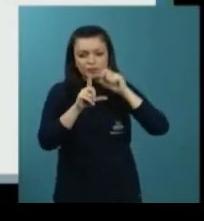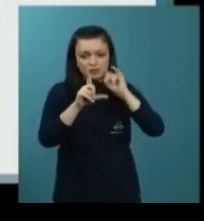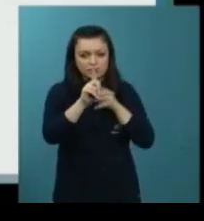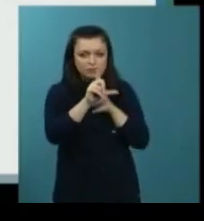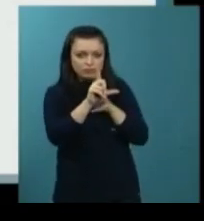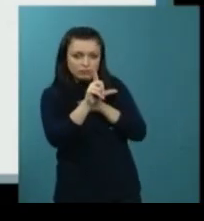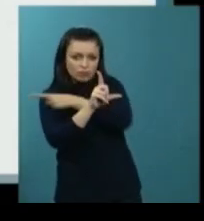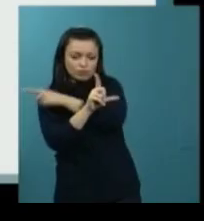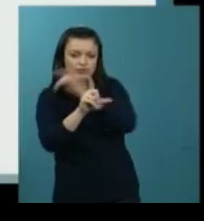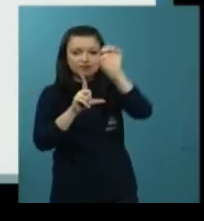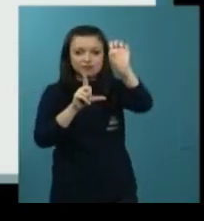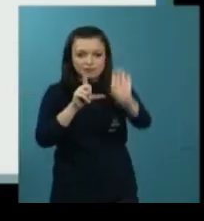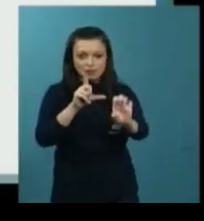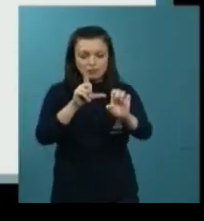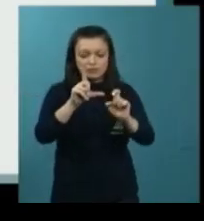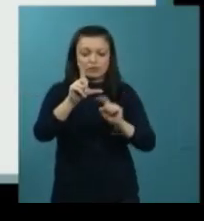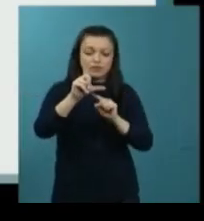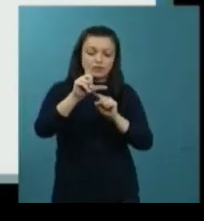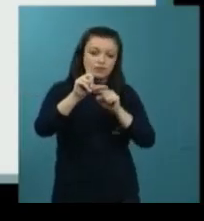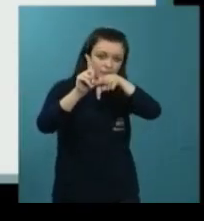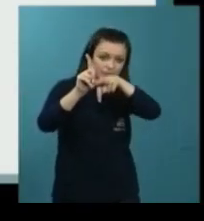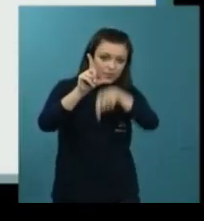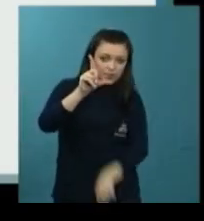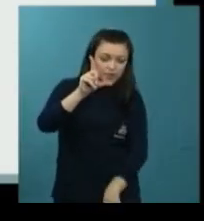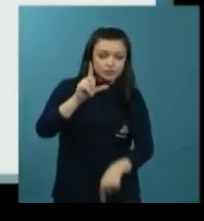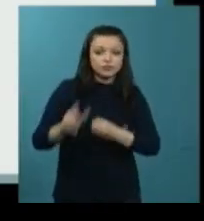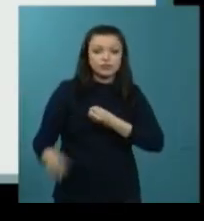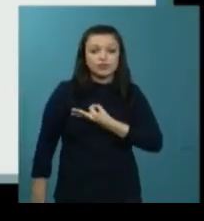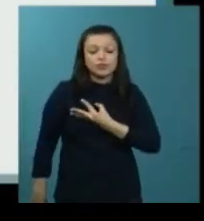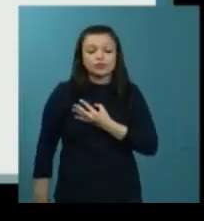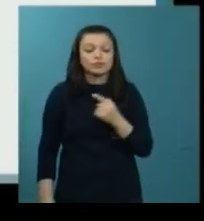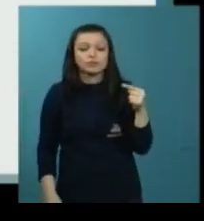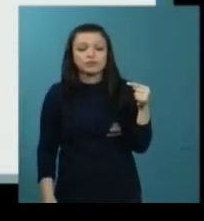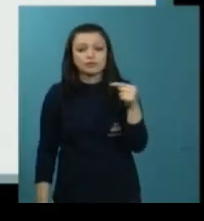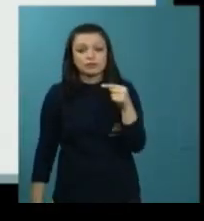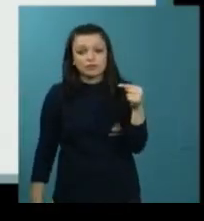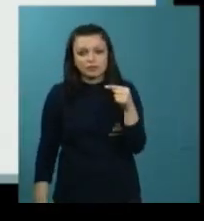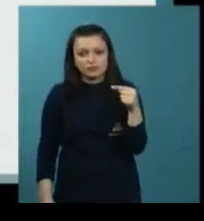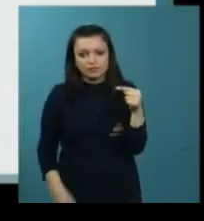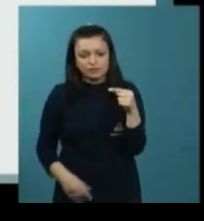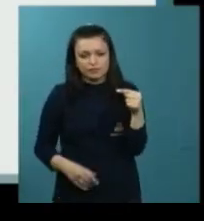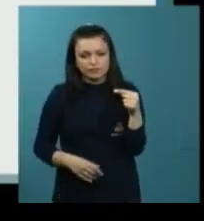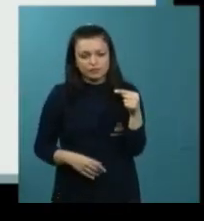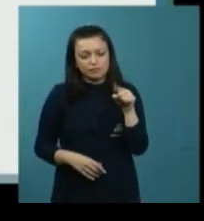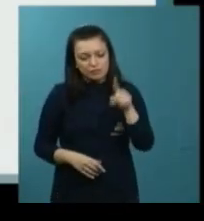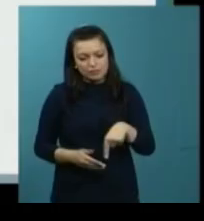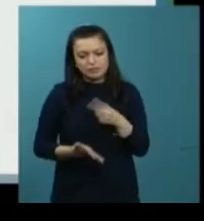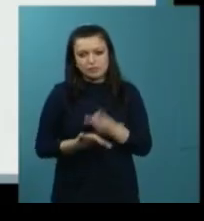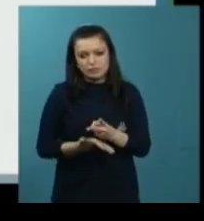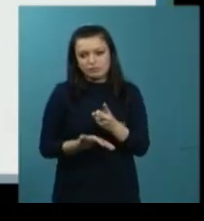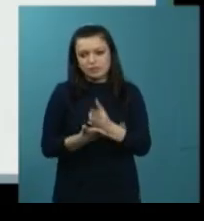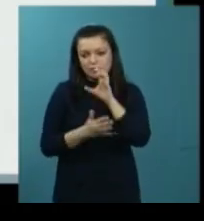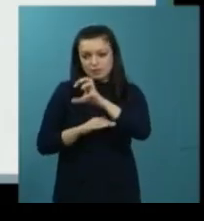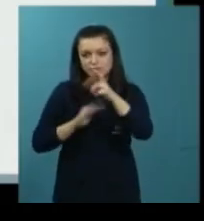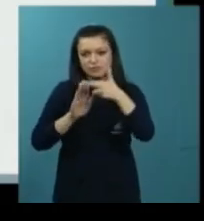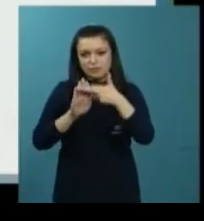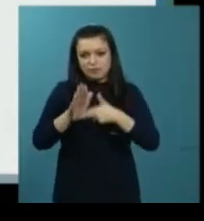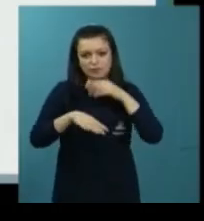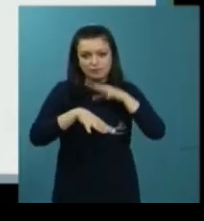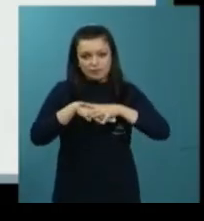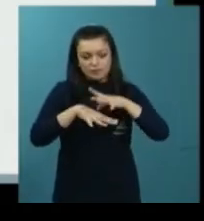enquanto à esquerda e abaixo da interseção teremos